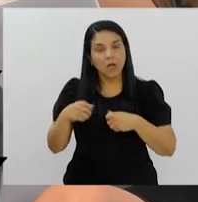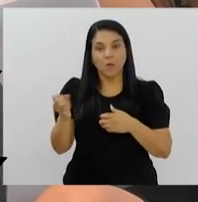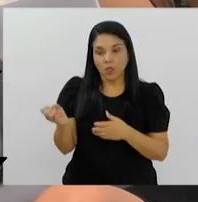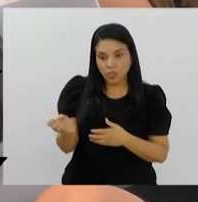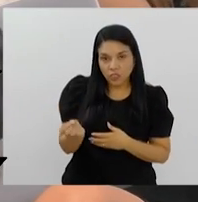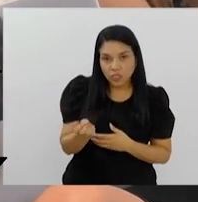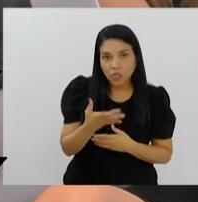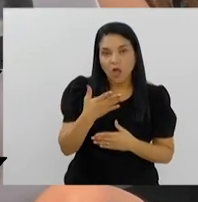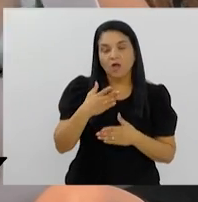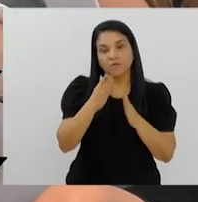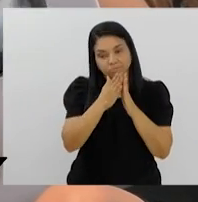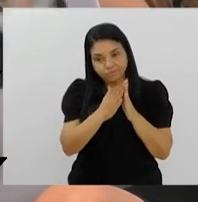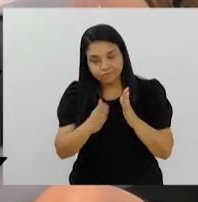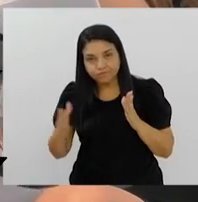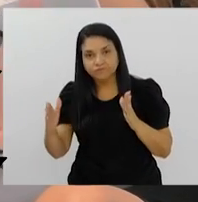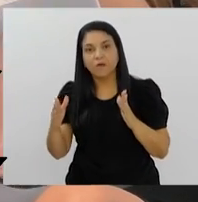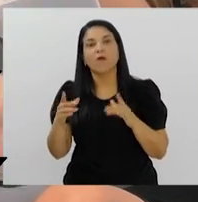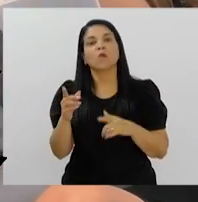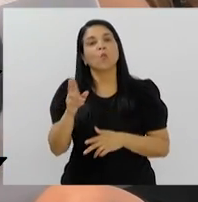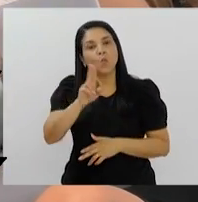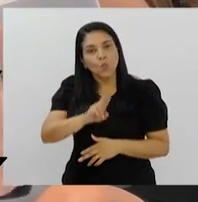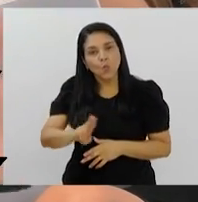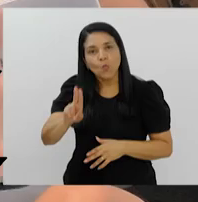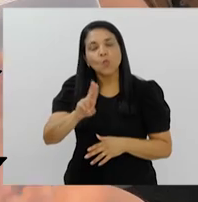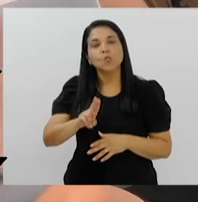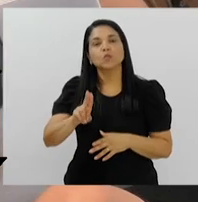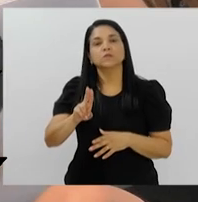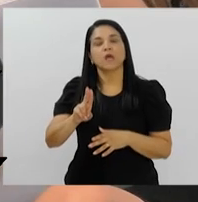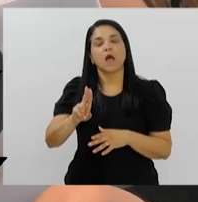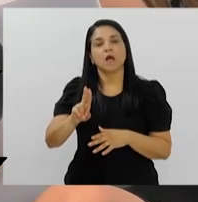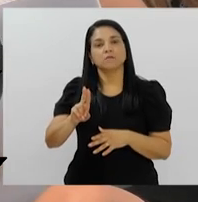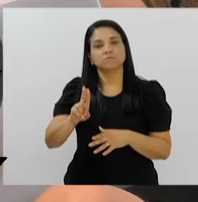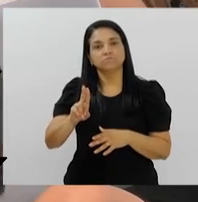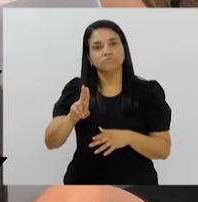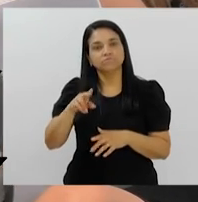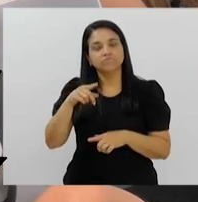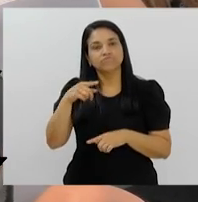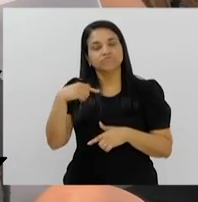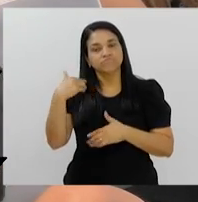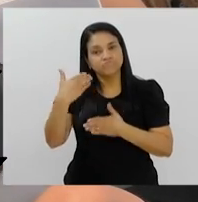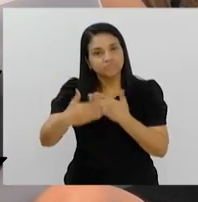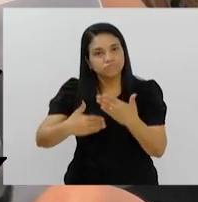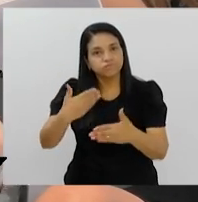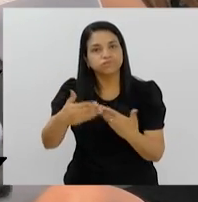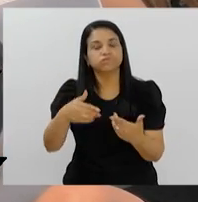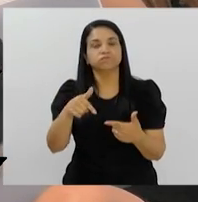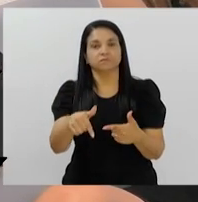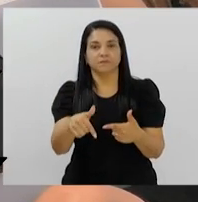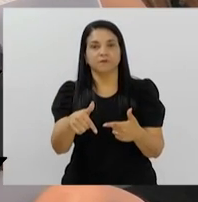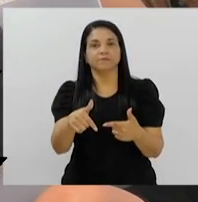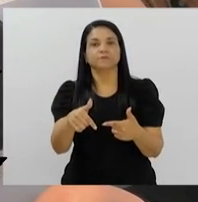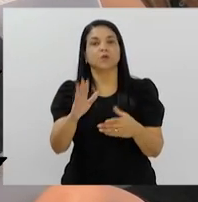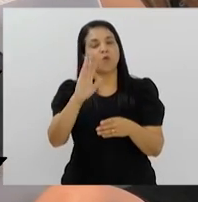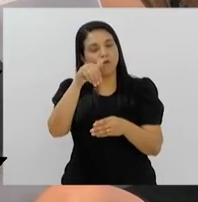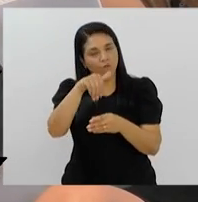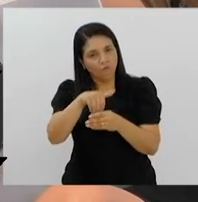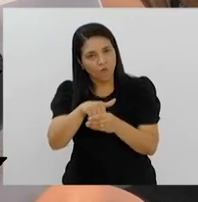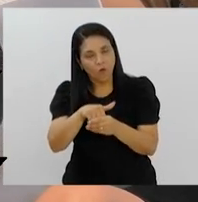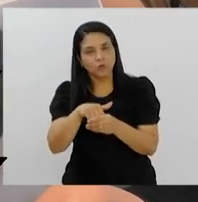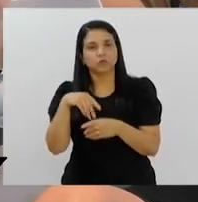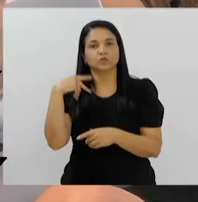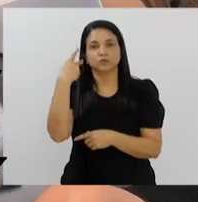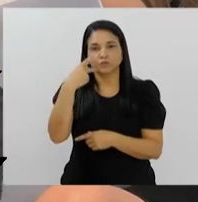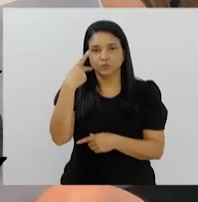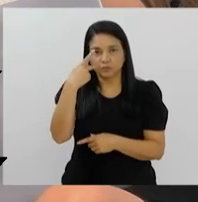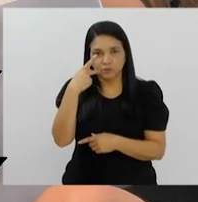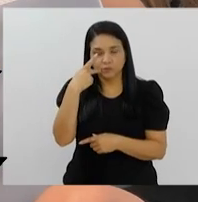prorrogação nós vamos usar todos os mecanismos possí para que se haja uma prorrogação necessária com voto do Parlamento para